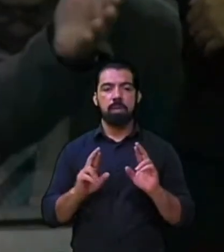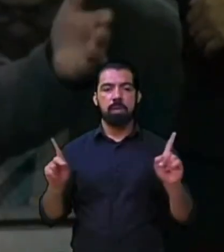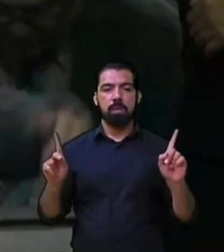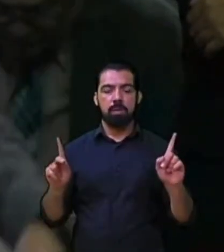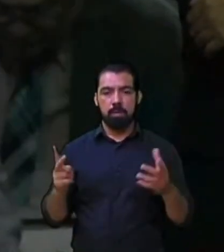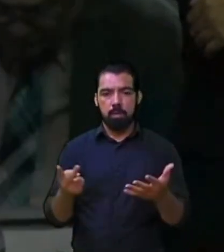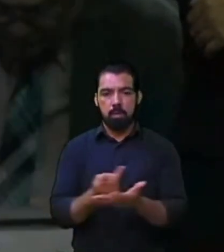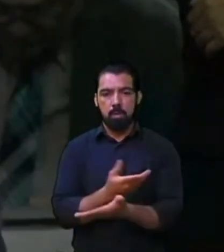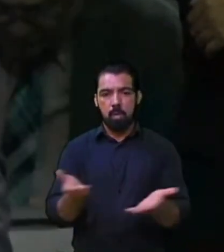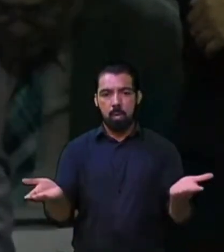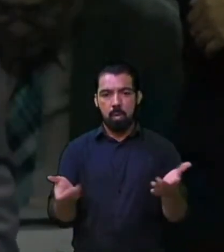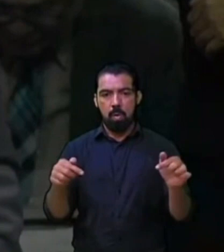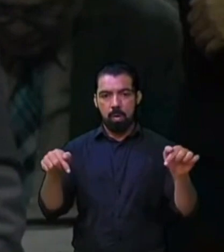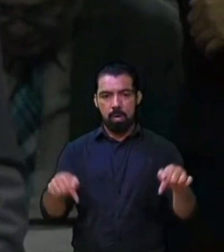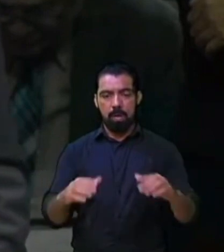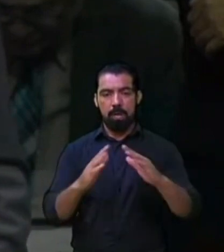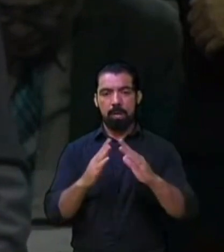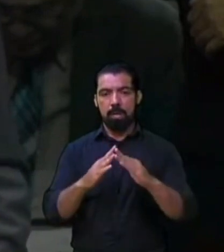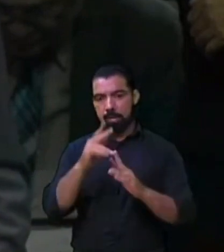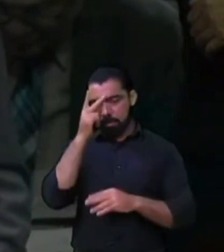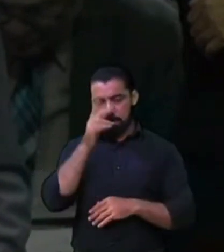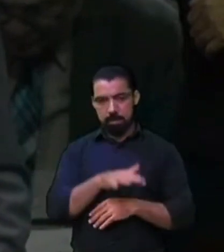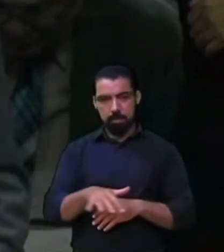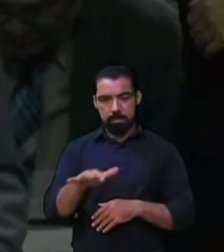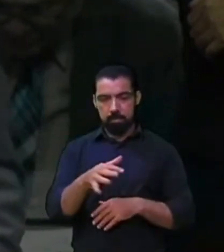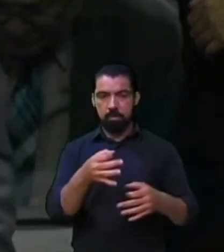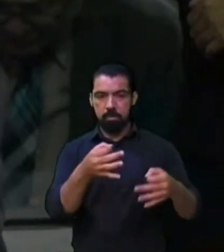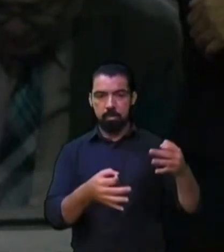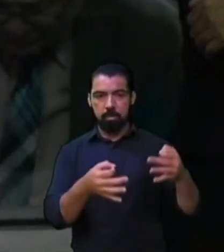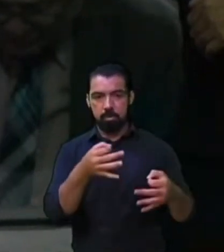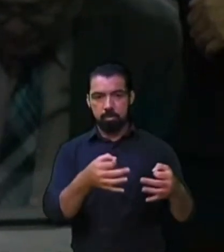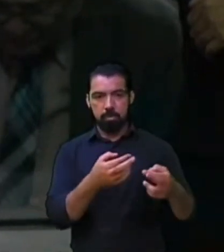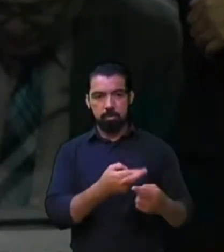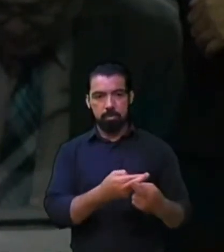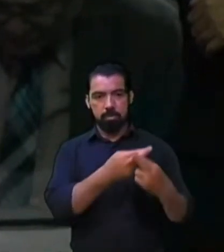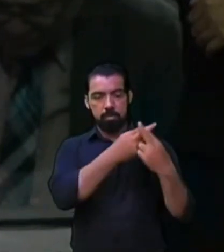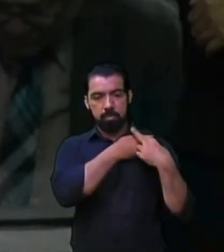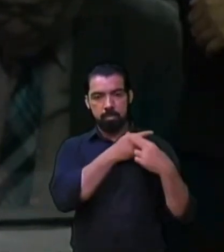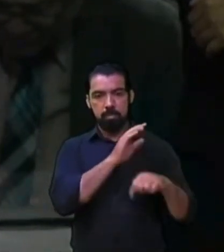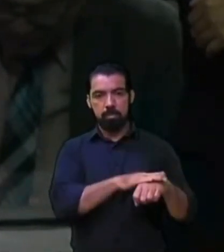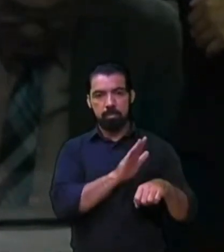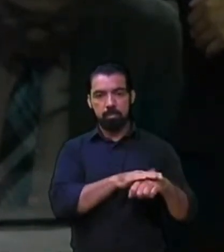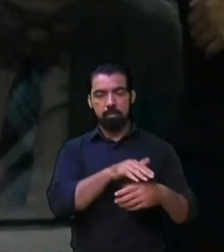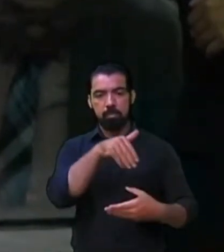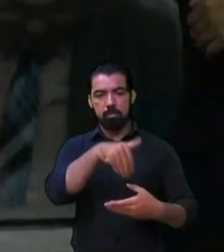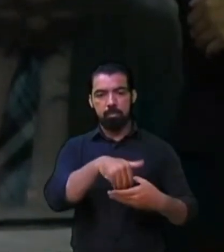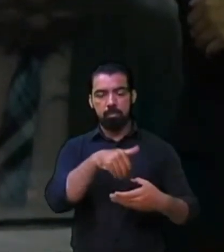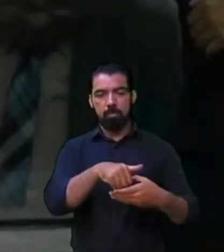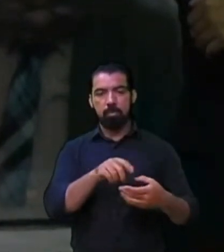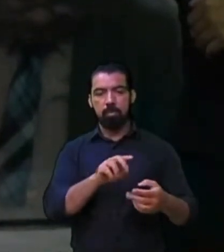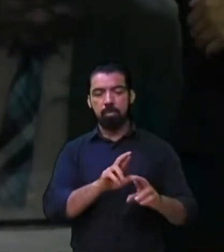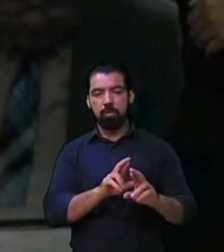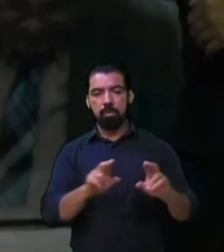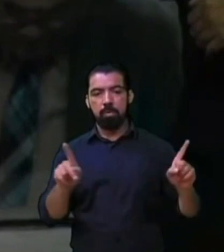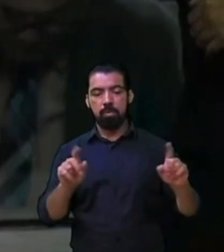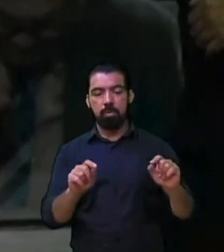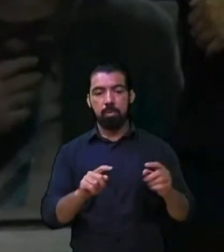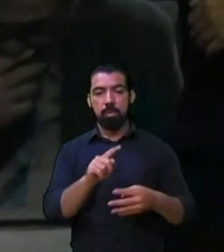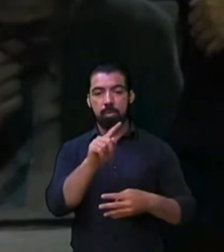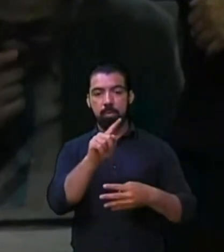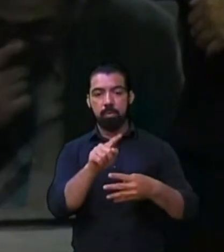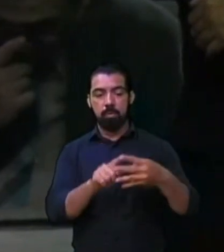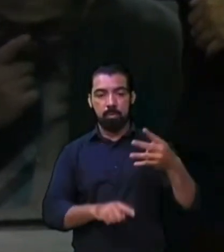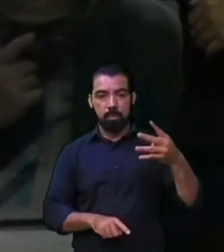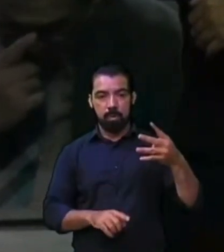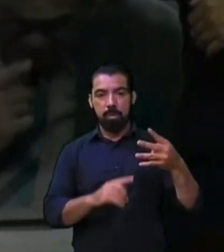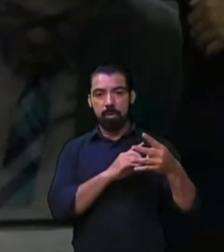aconteceu hoje na casa do Povo cearense a juíza responsável pelo voto divergente que caçou quatro deputados